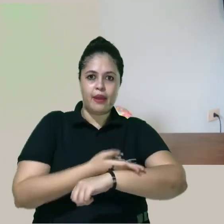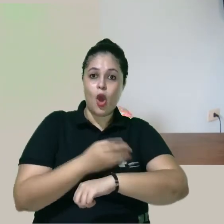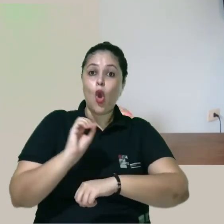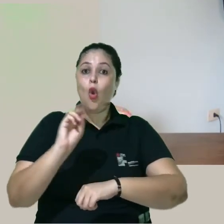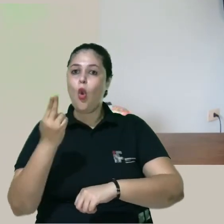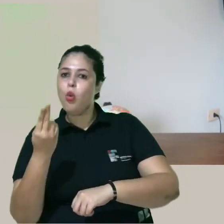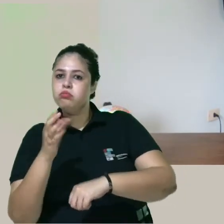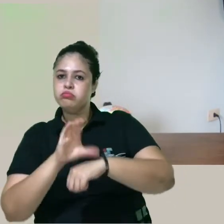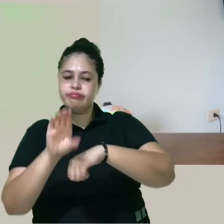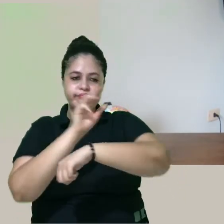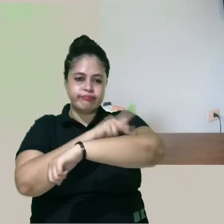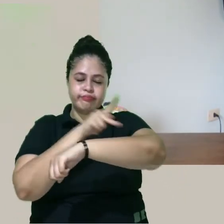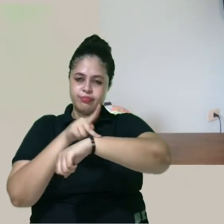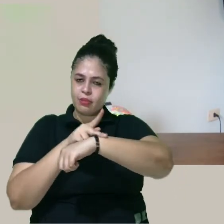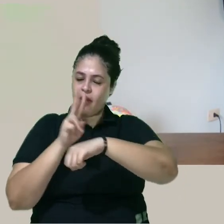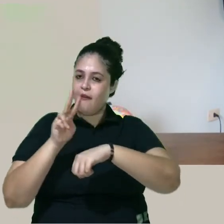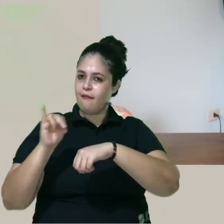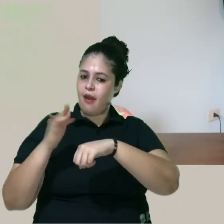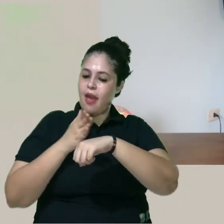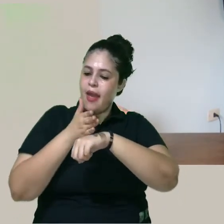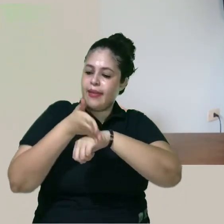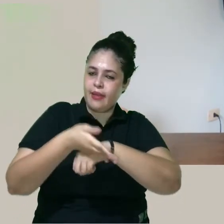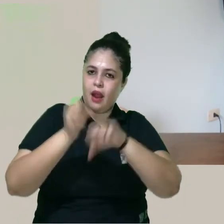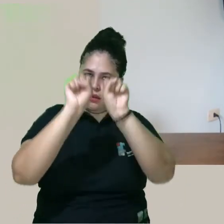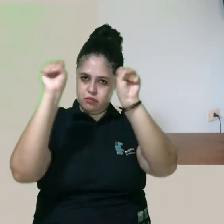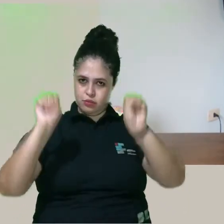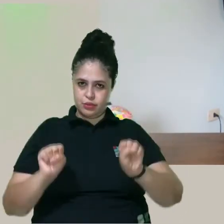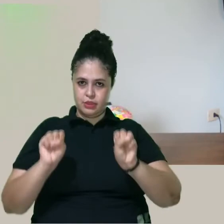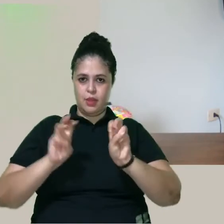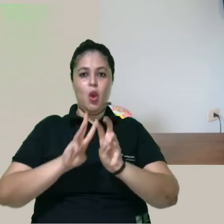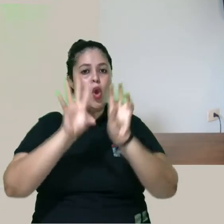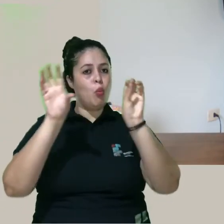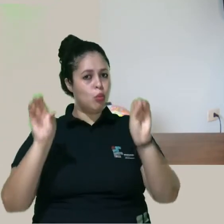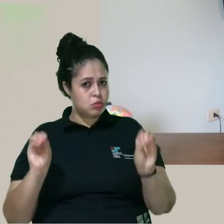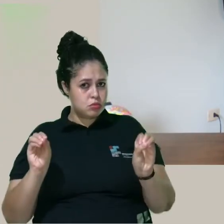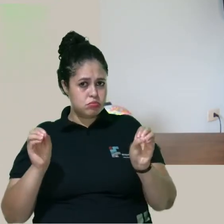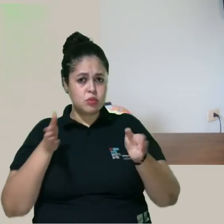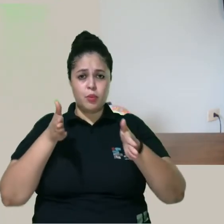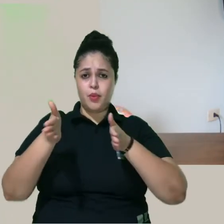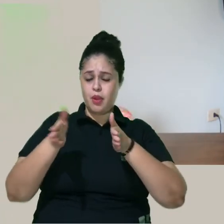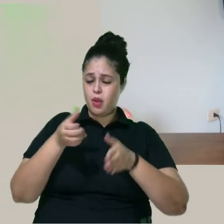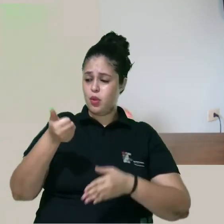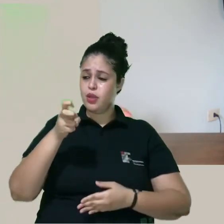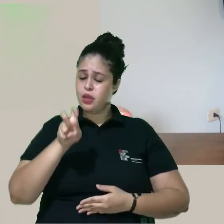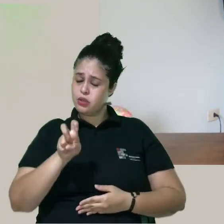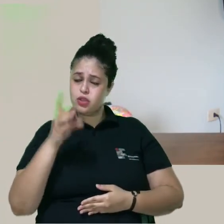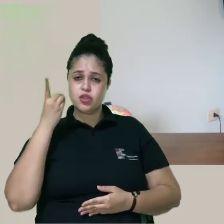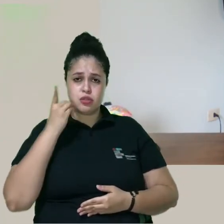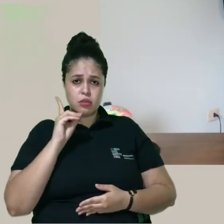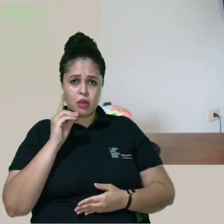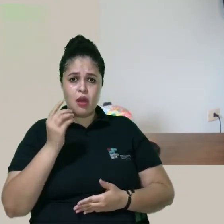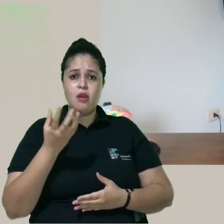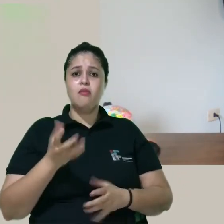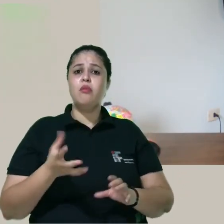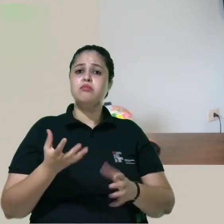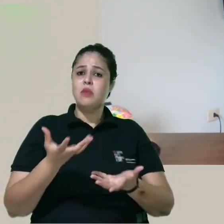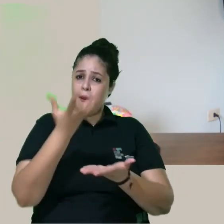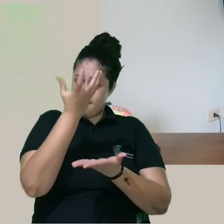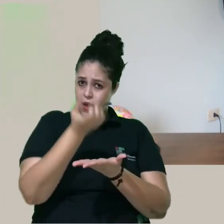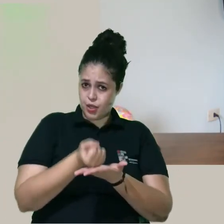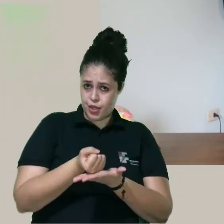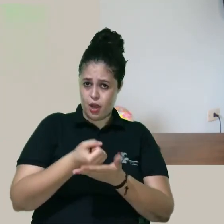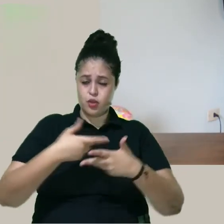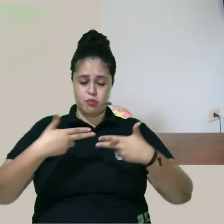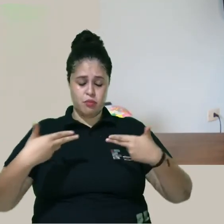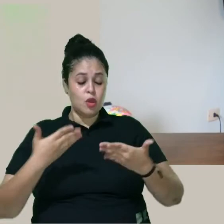pedagogia, vão acessar a plataforma Moodle na sua quinzena, vão baixar os materiais e